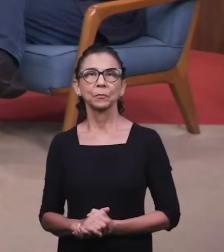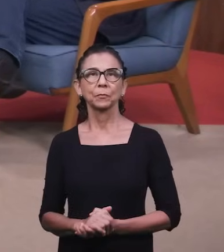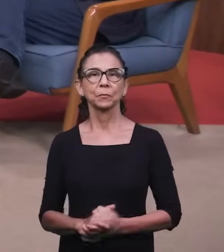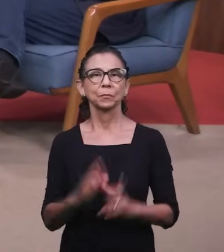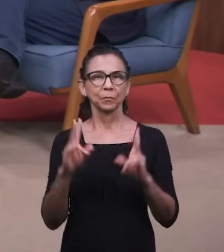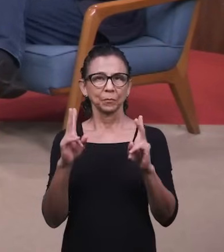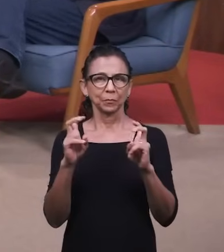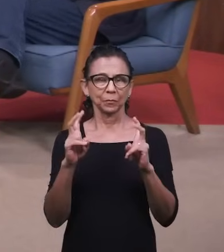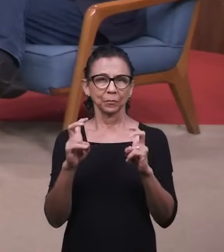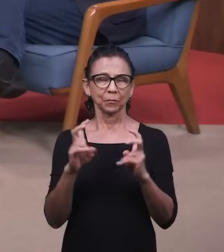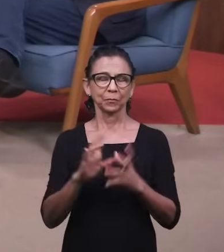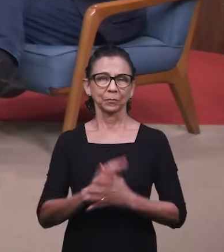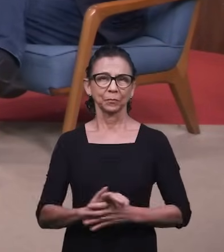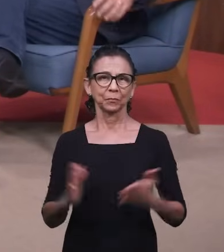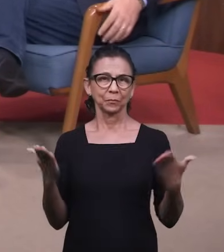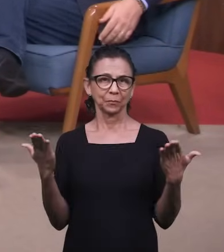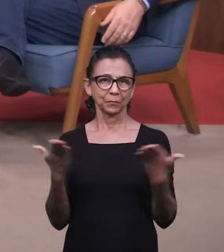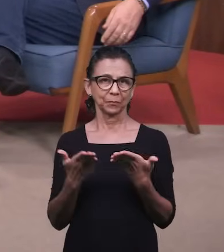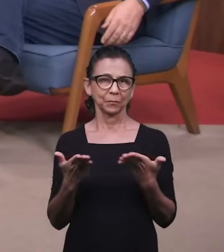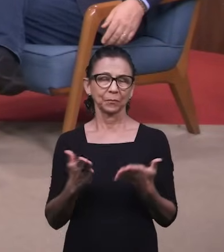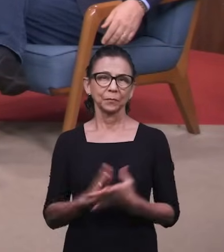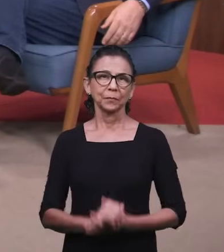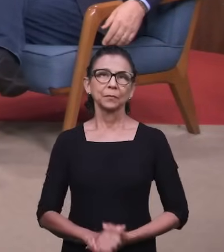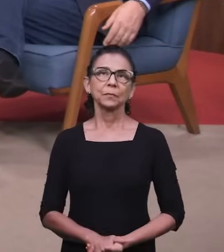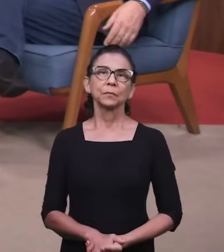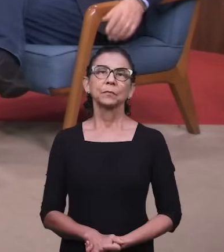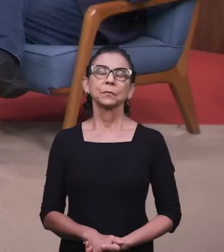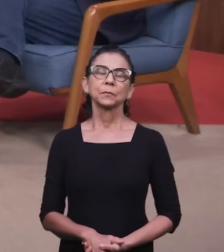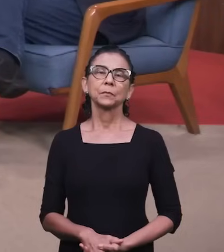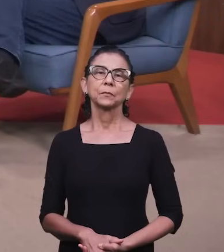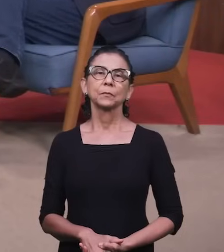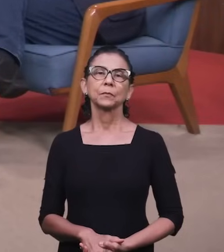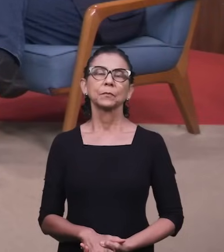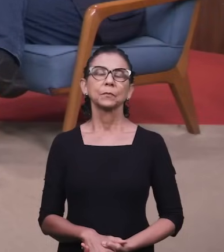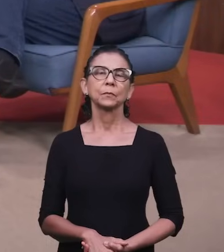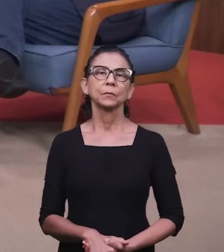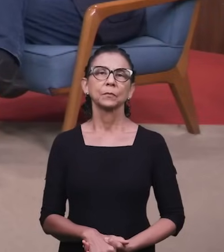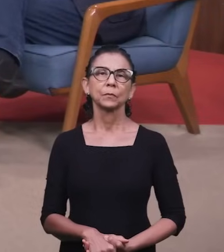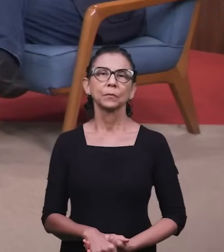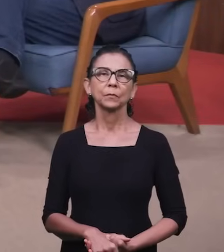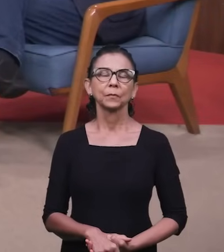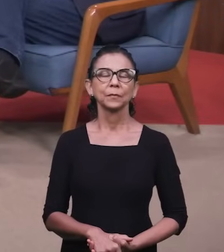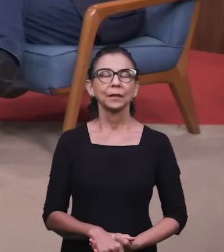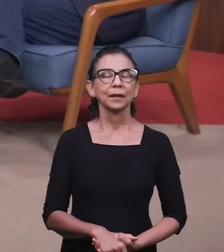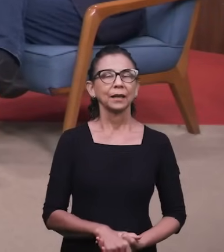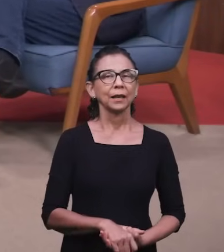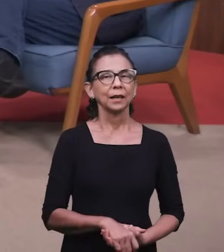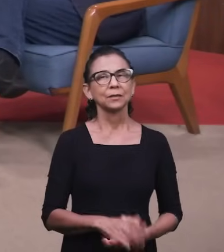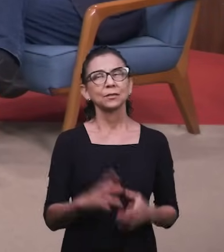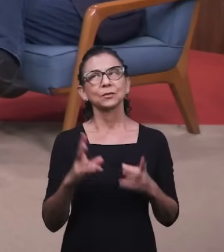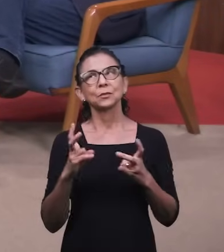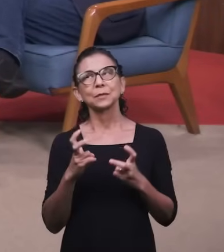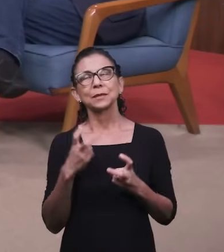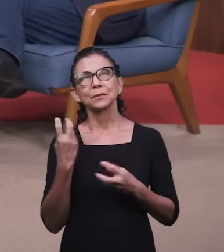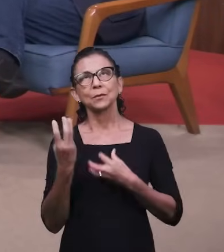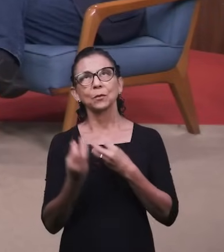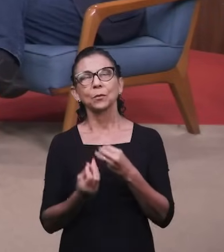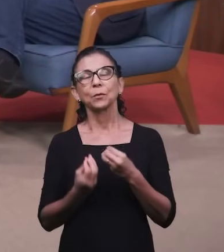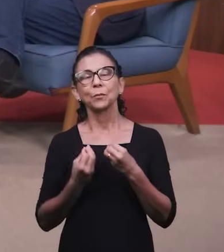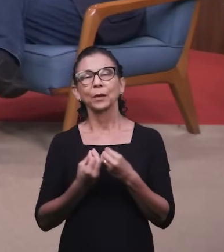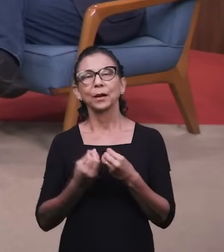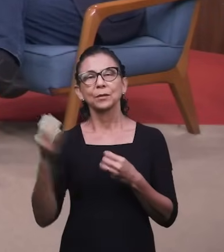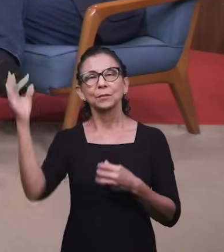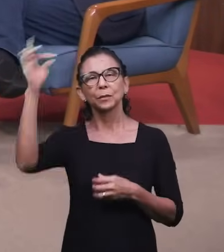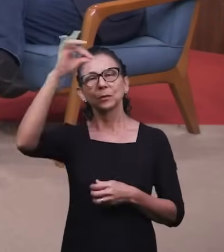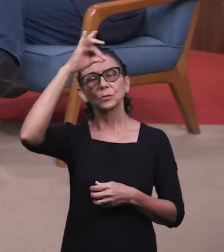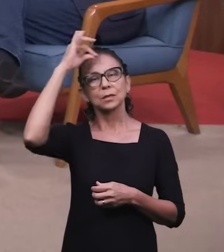hoje, né? E é muito interessante porque a maneira como o Espírito Santo de Deus vai conduzindo todas as